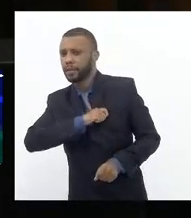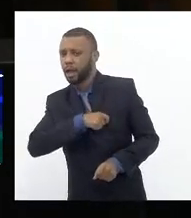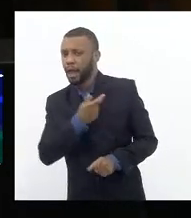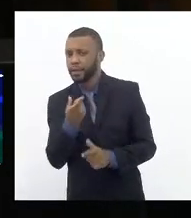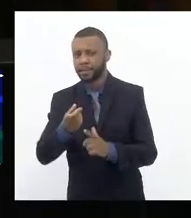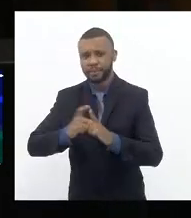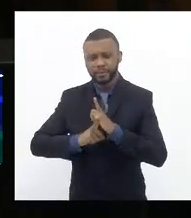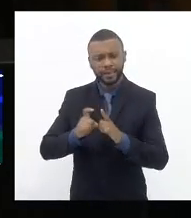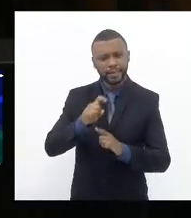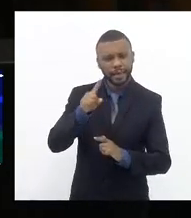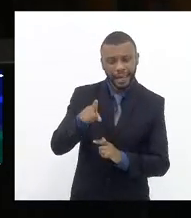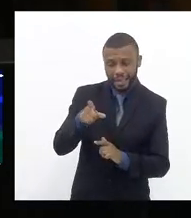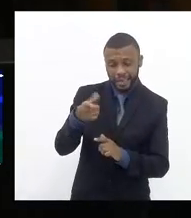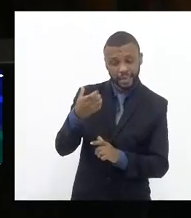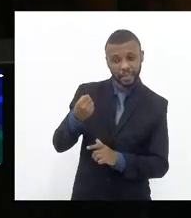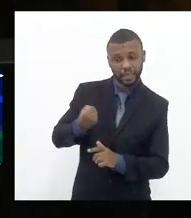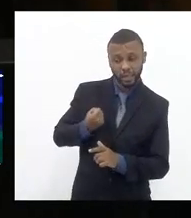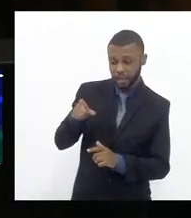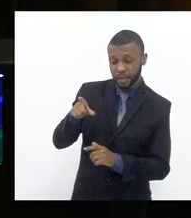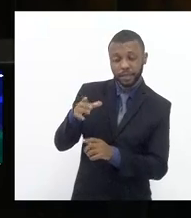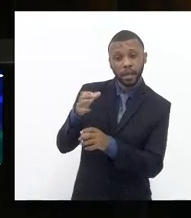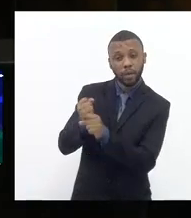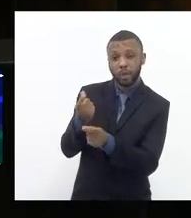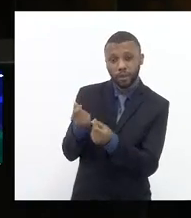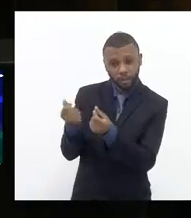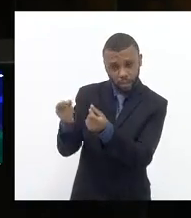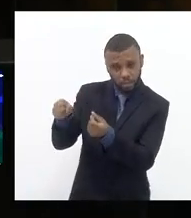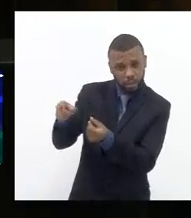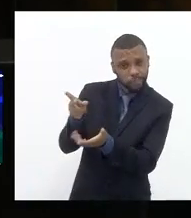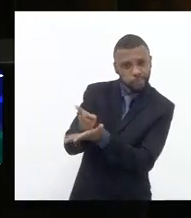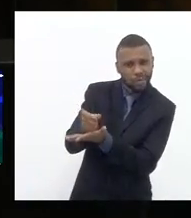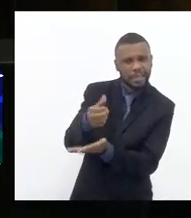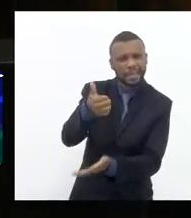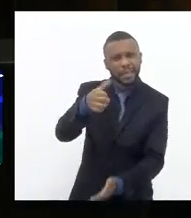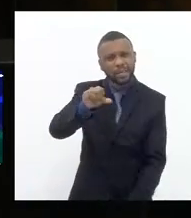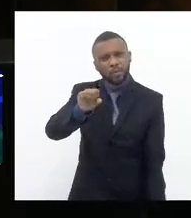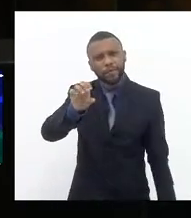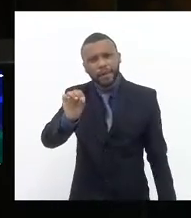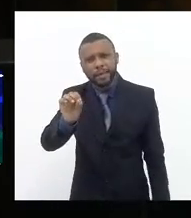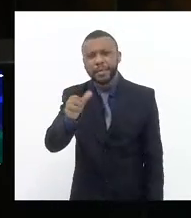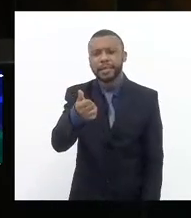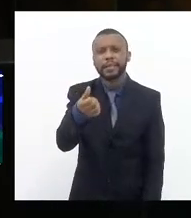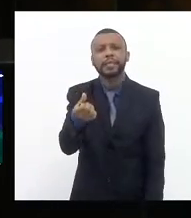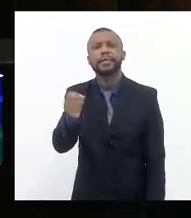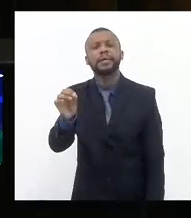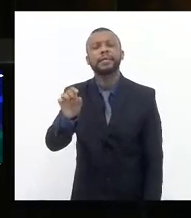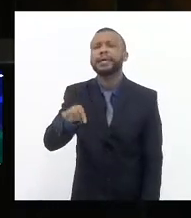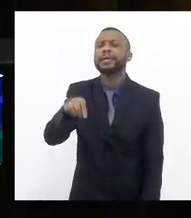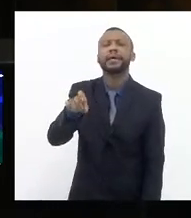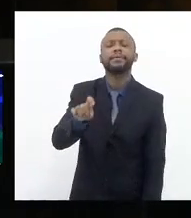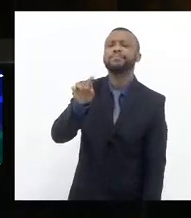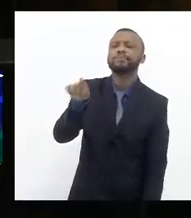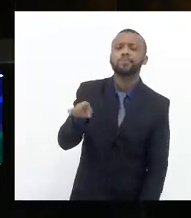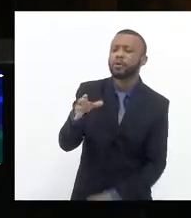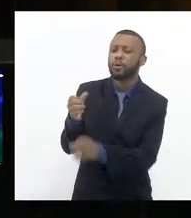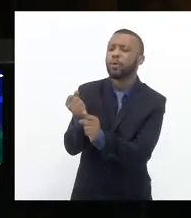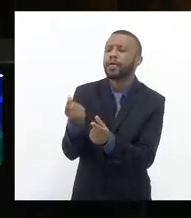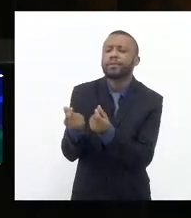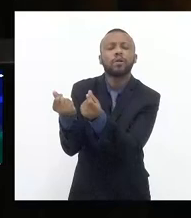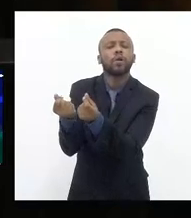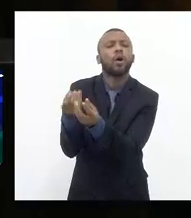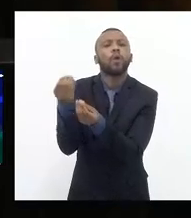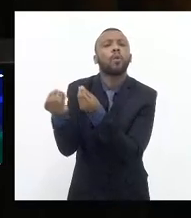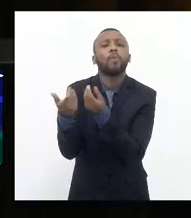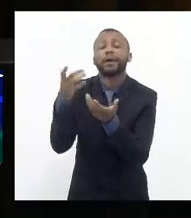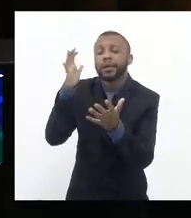mesmo número, Felipe? Quem disse que é 190, 170, 100? Quem foi que disse isso? De onde veio? Como foi composta